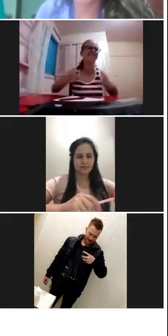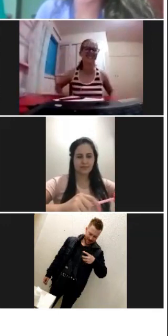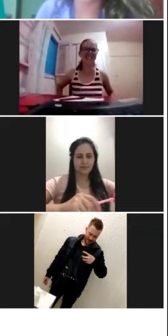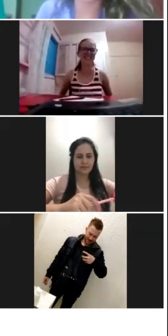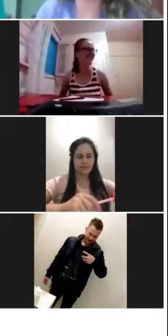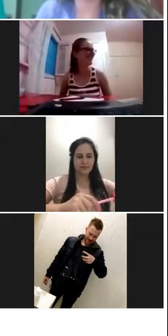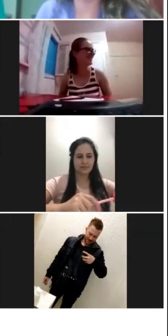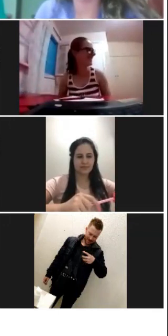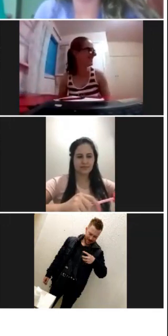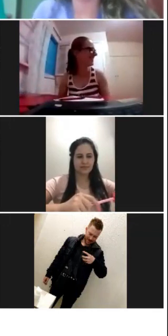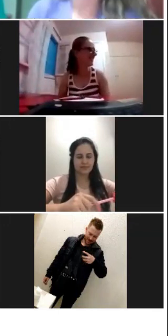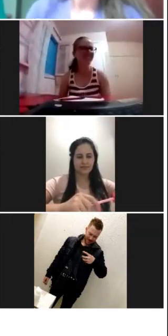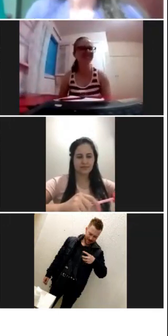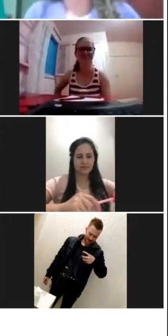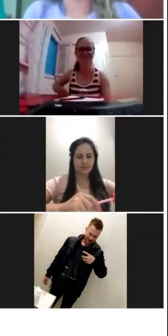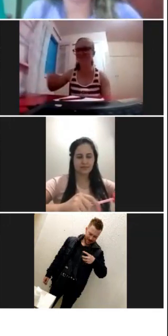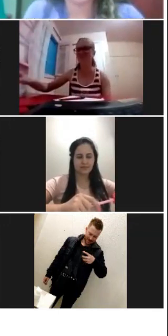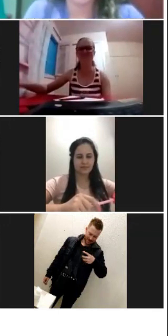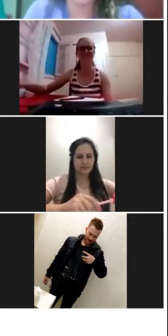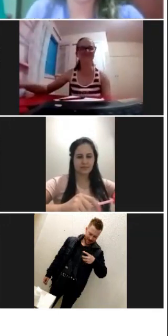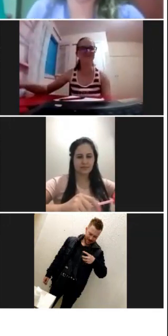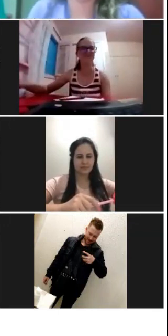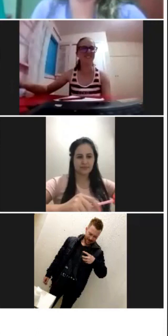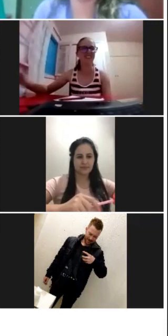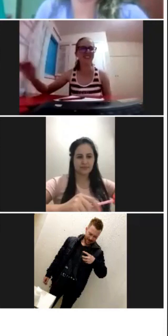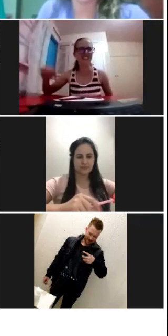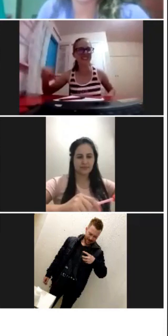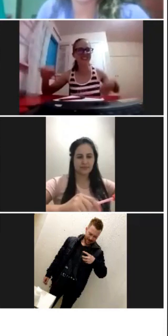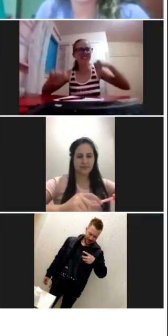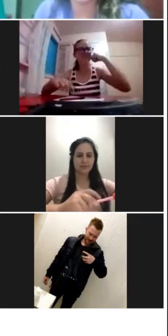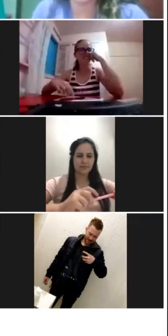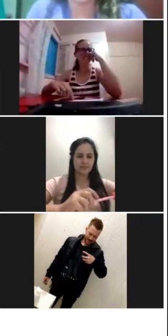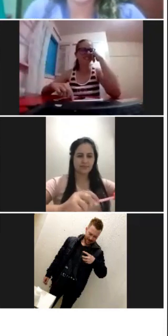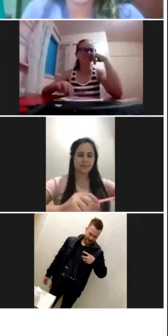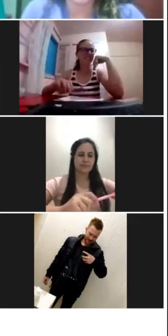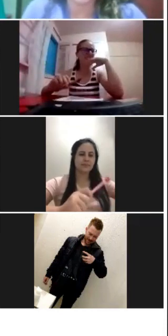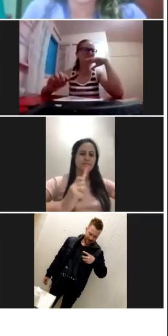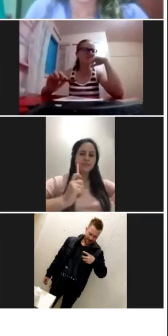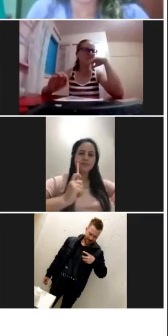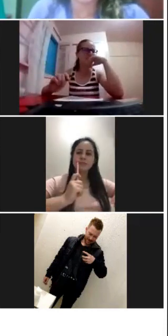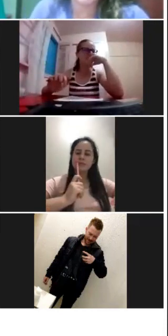aqui. Ana Maria. Lê e responde.